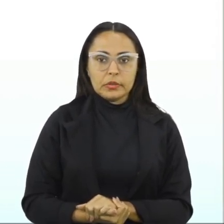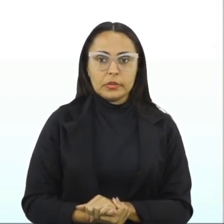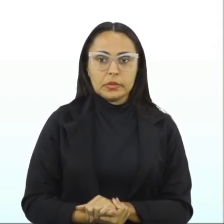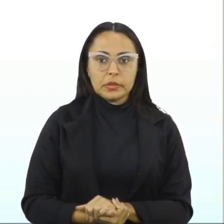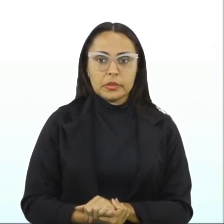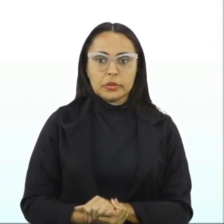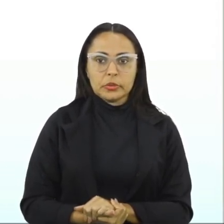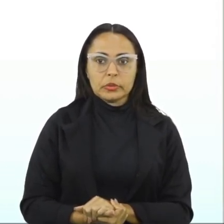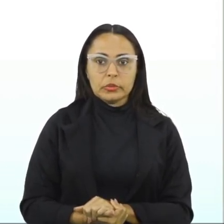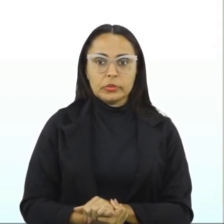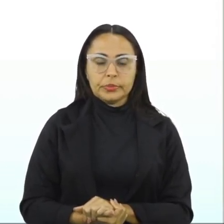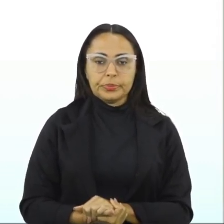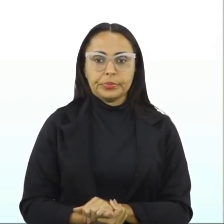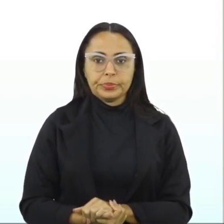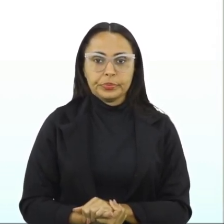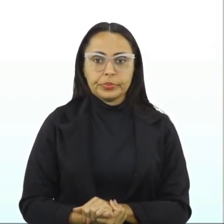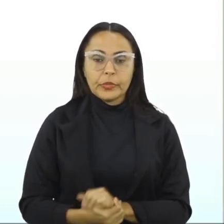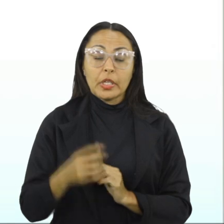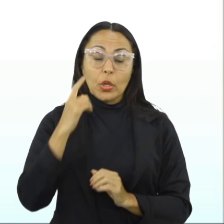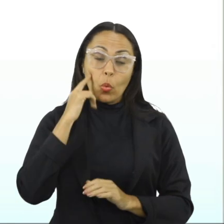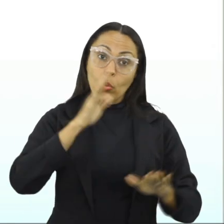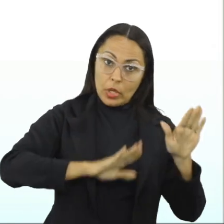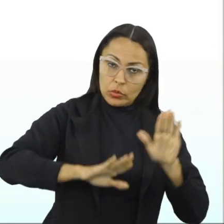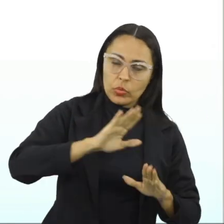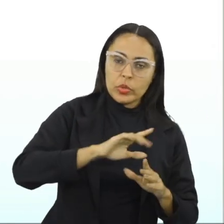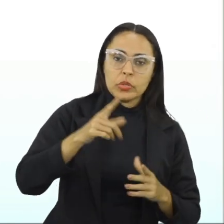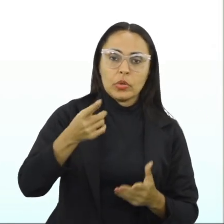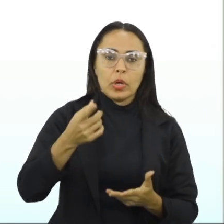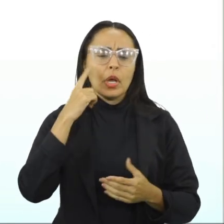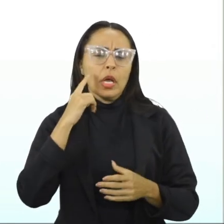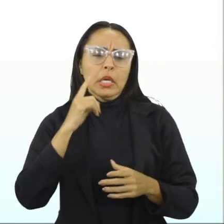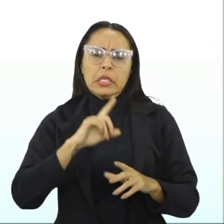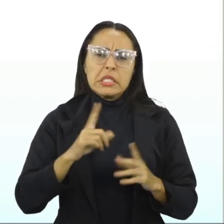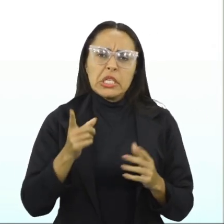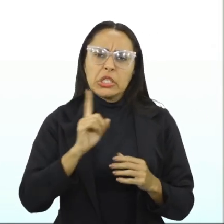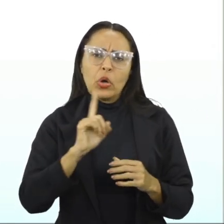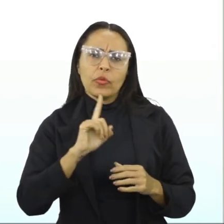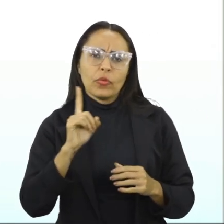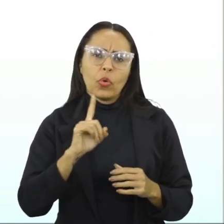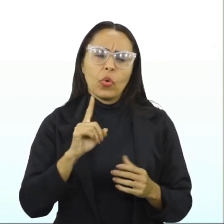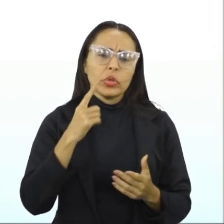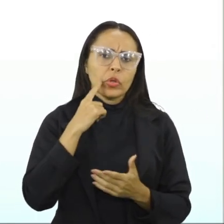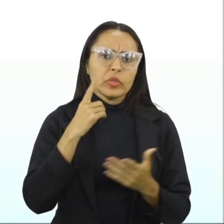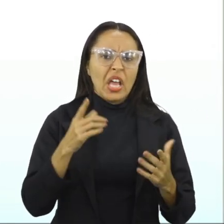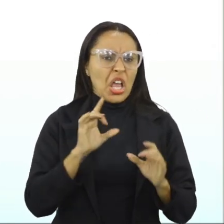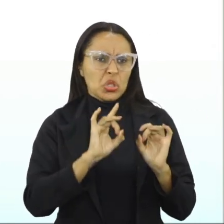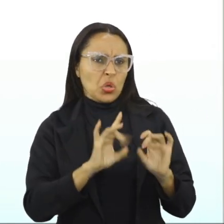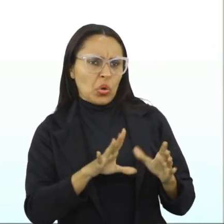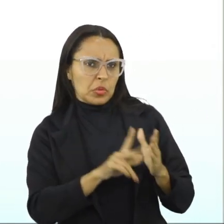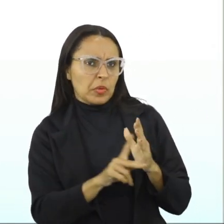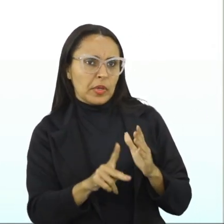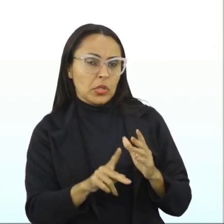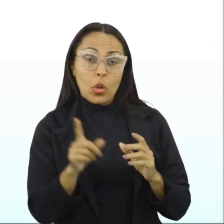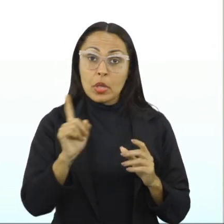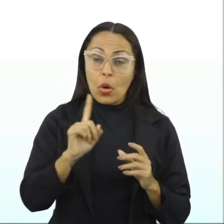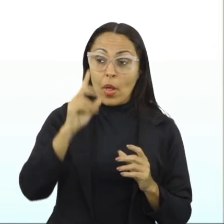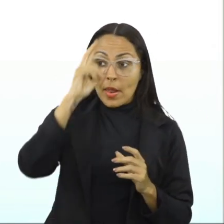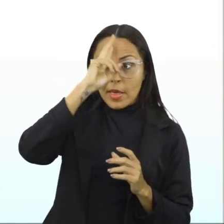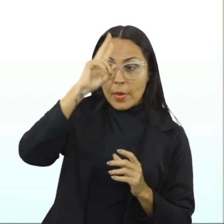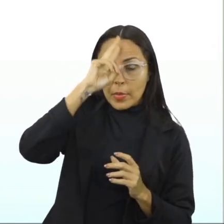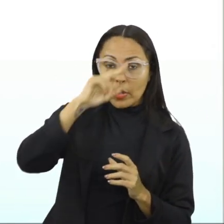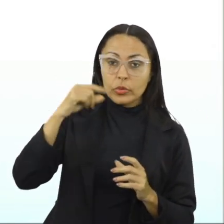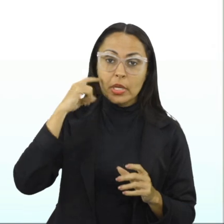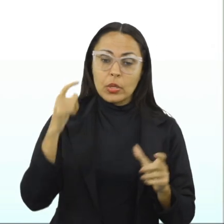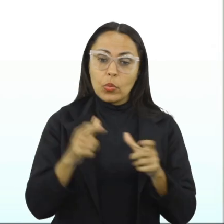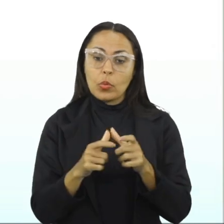minerais. Tomem cuidado com isso. Agora sim, se não for inorgânico, é só isso, Andrei? Não, meu filho. Lembre que a gente tem um